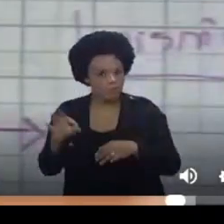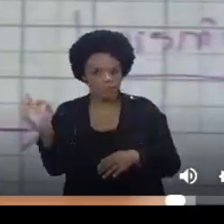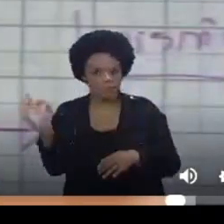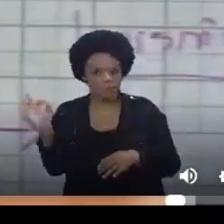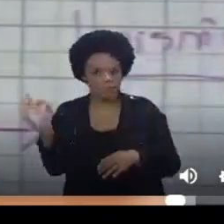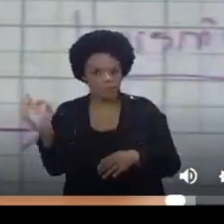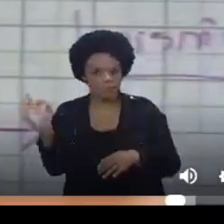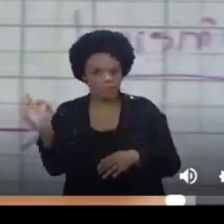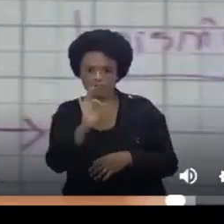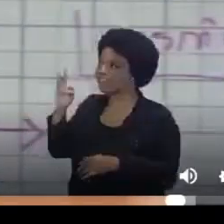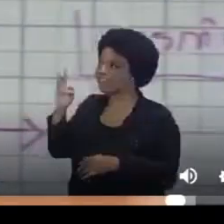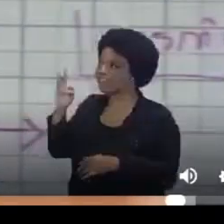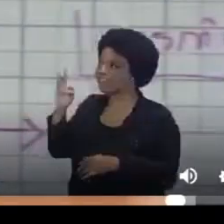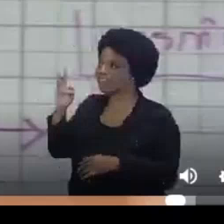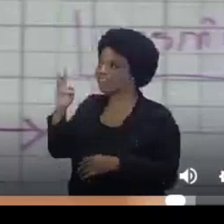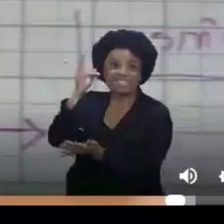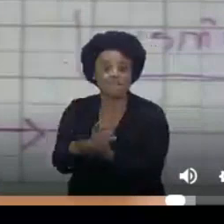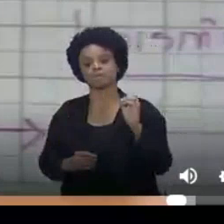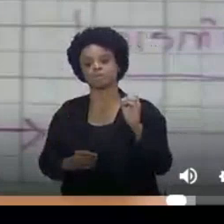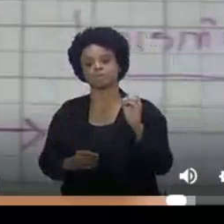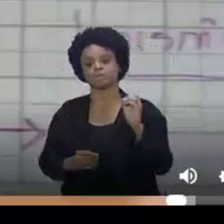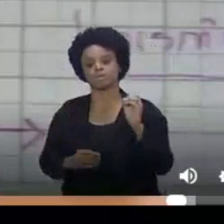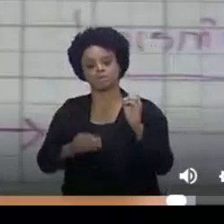aspecto aí da nossa